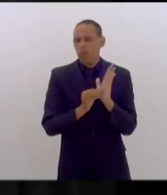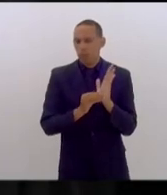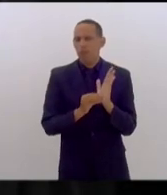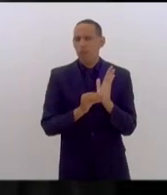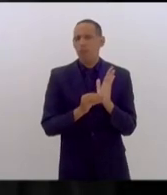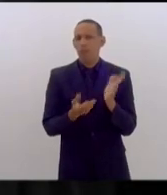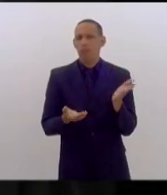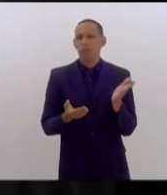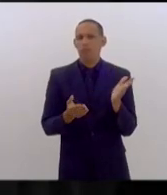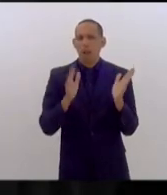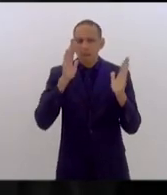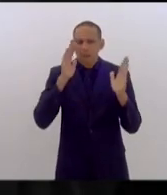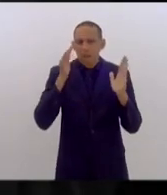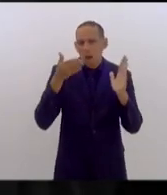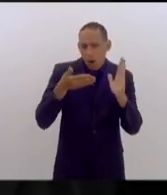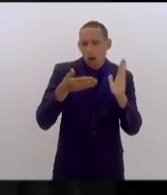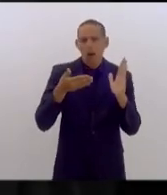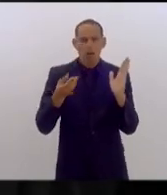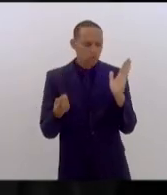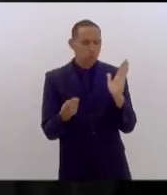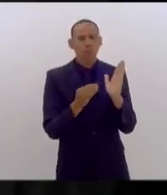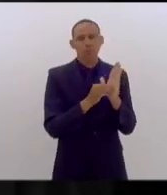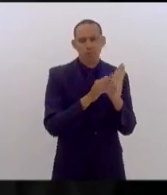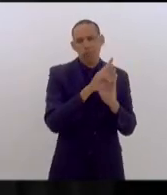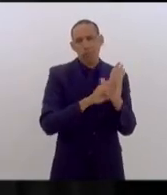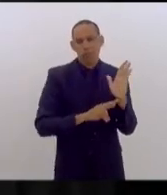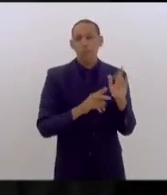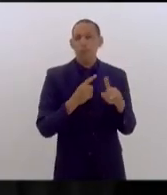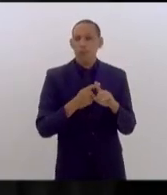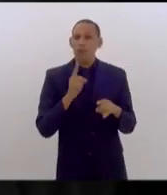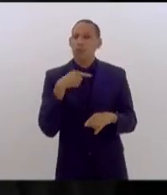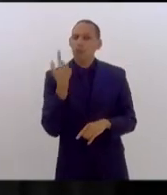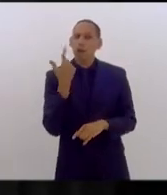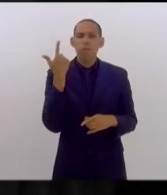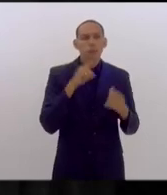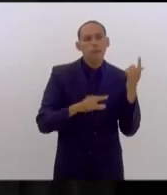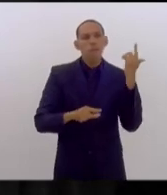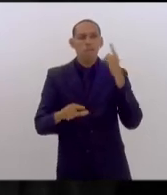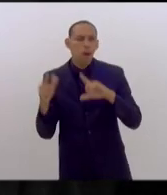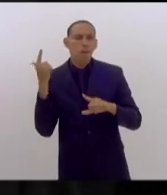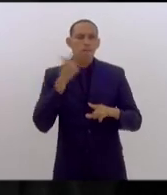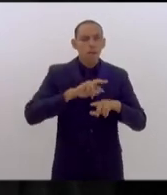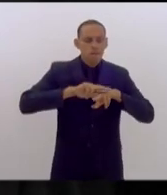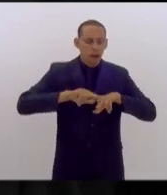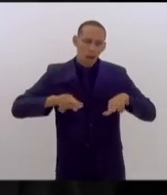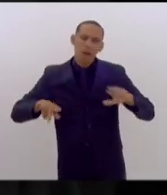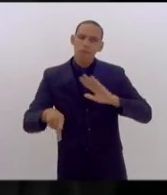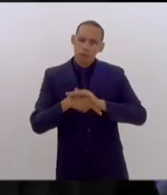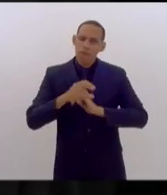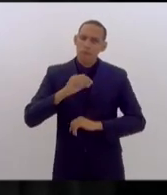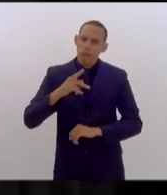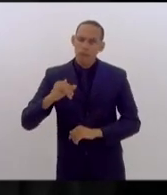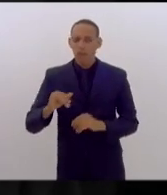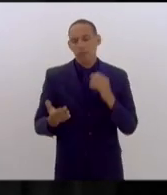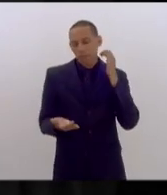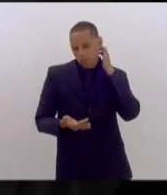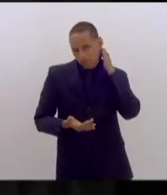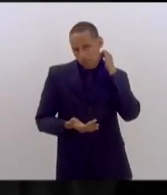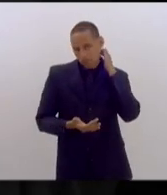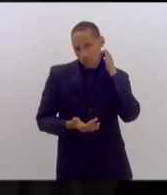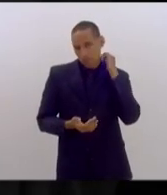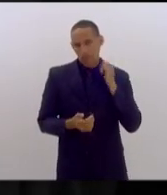dá um melhor nem forte porque foram conquistas de fato da CPI